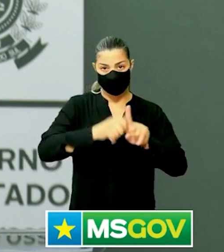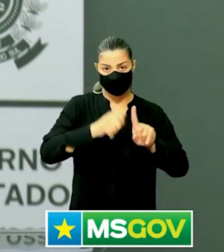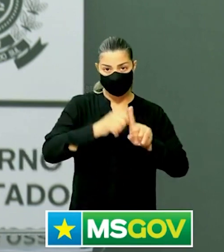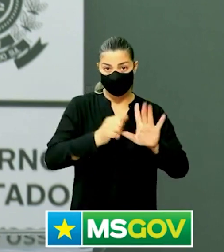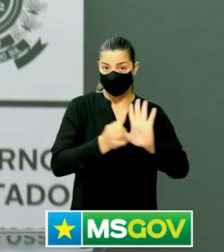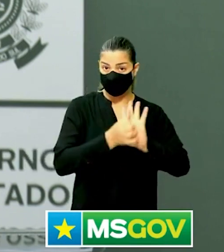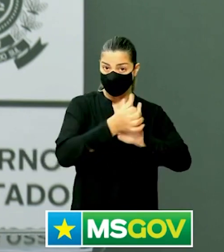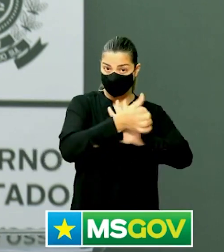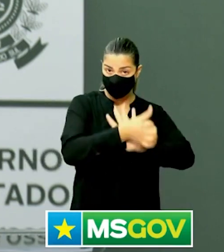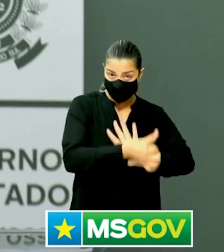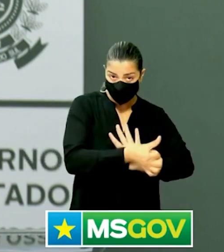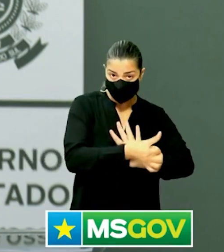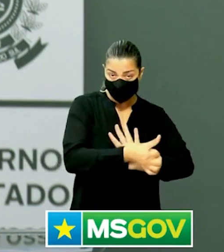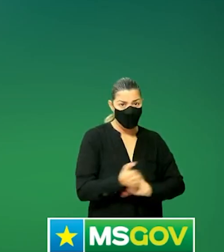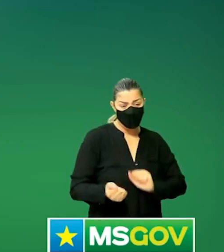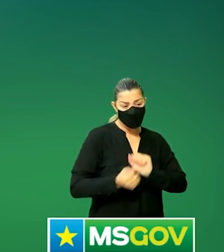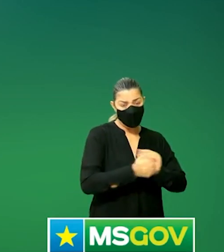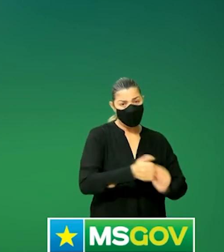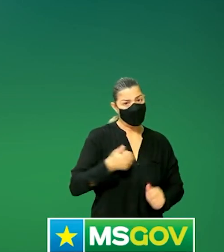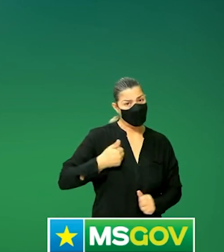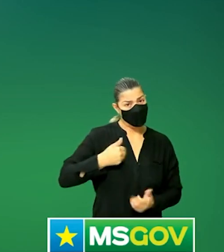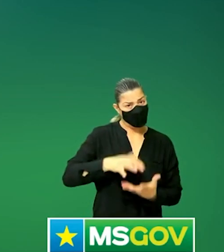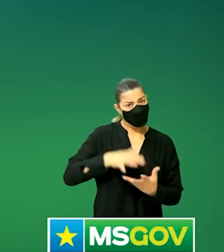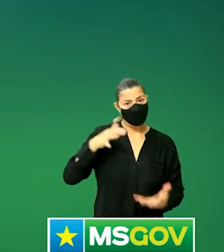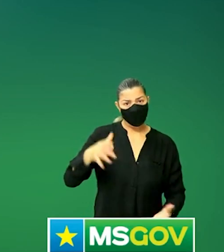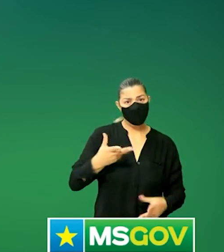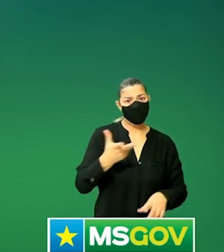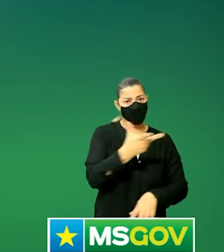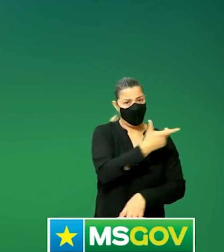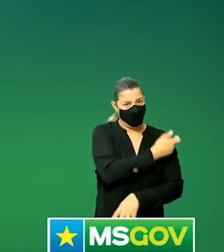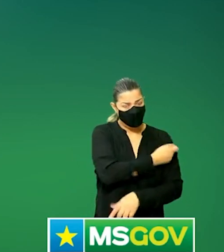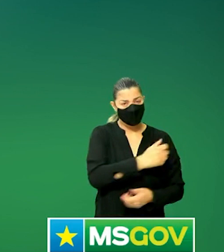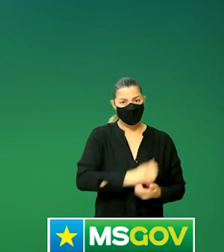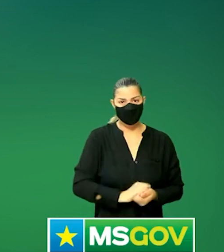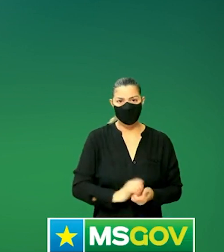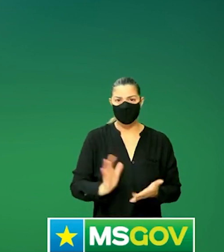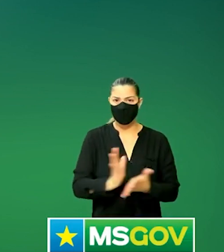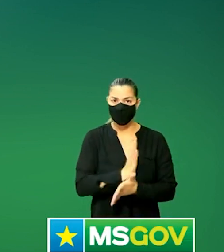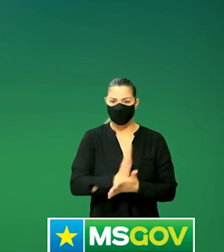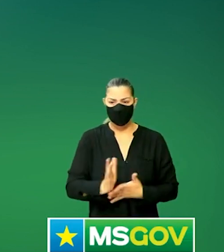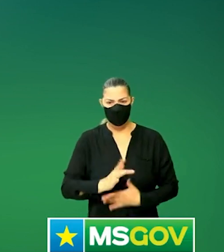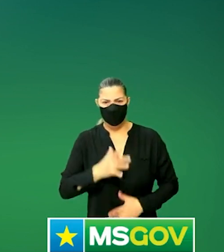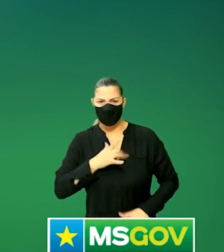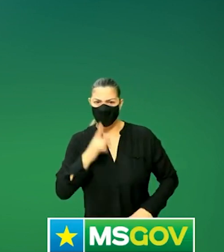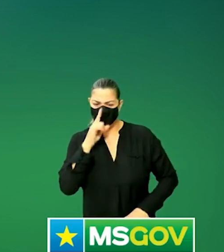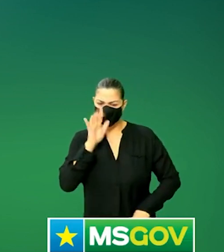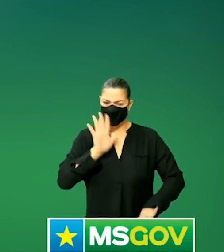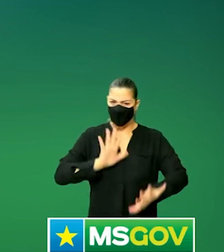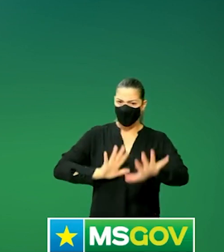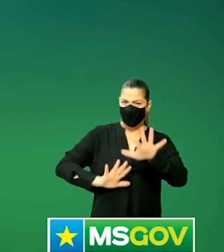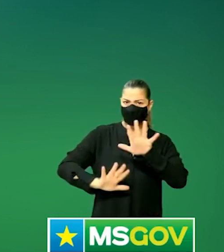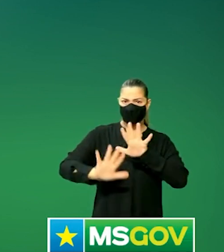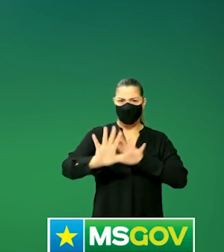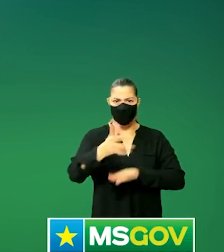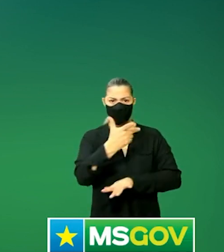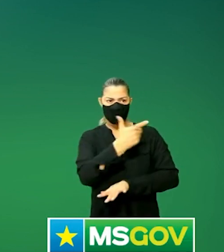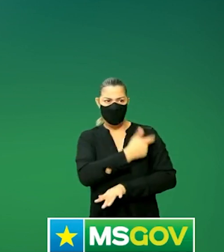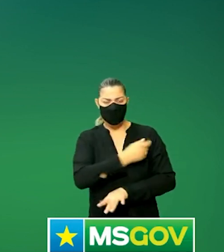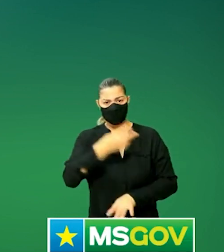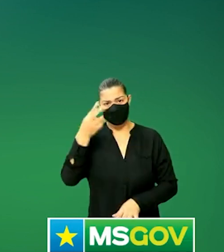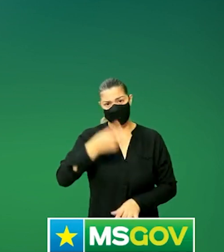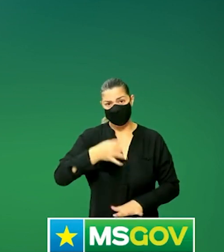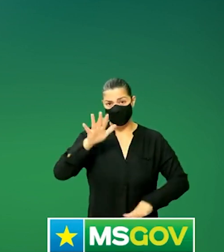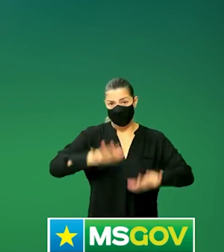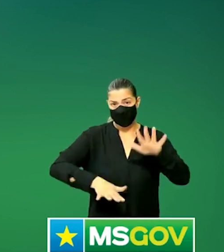uma dose do processo vacinal sei que tem muitos idosos que estão refratários da tomada essa terceira dose por que